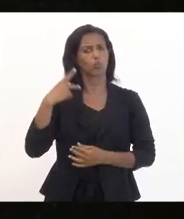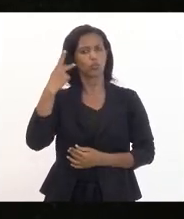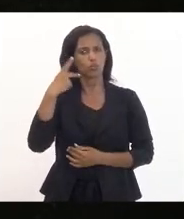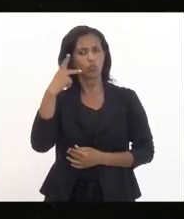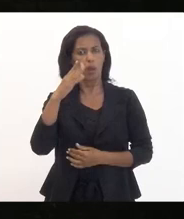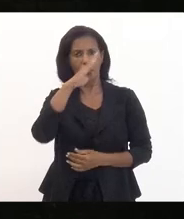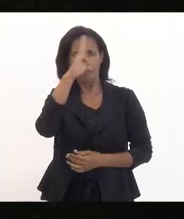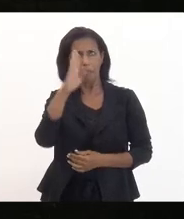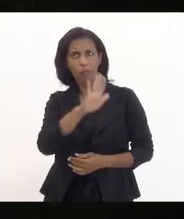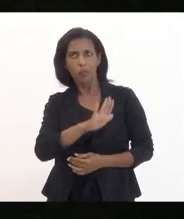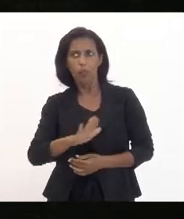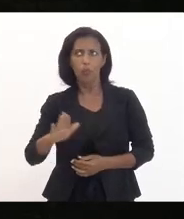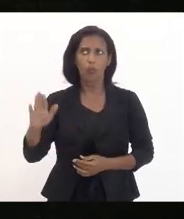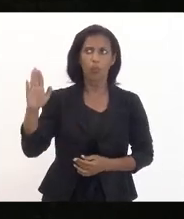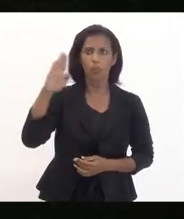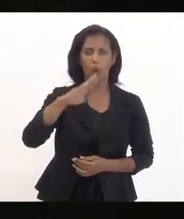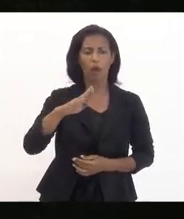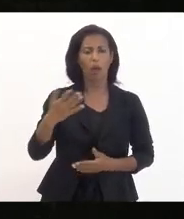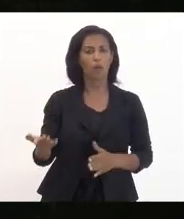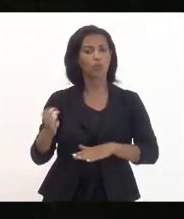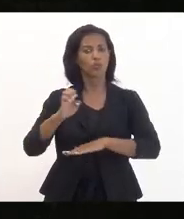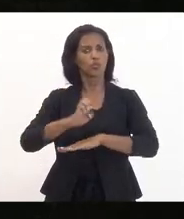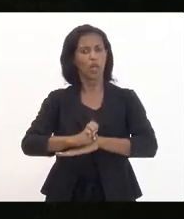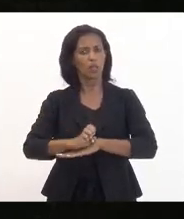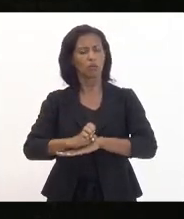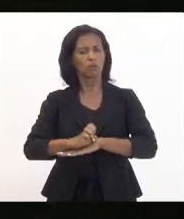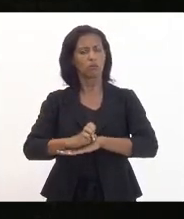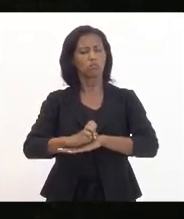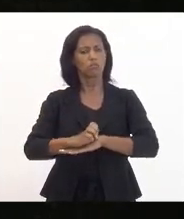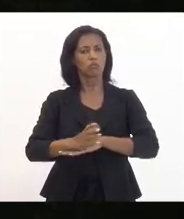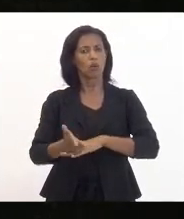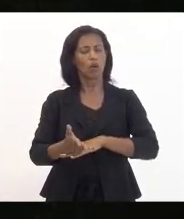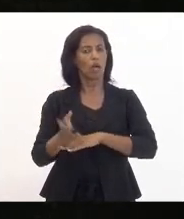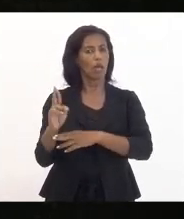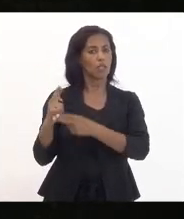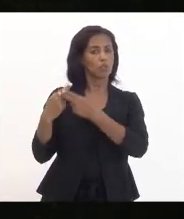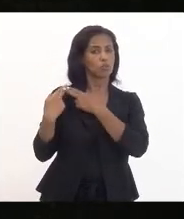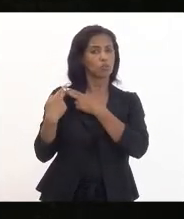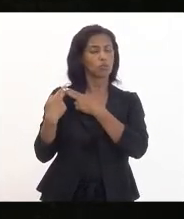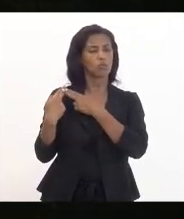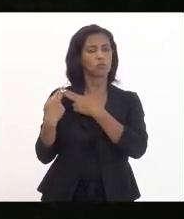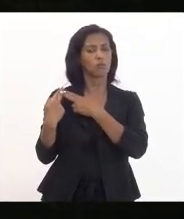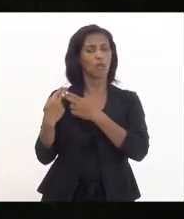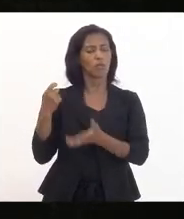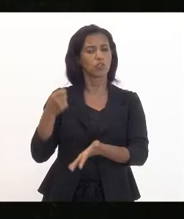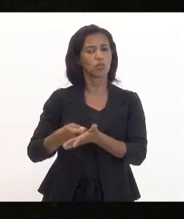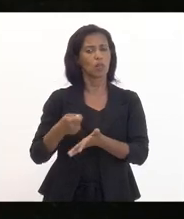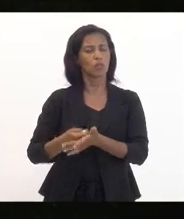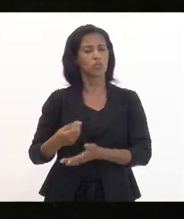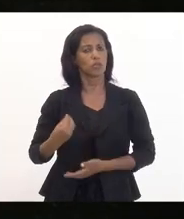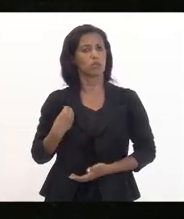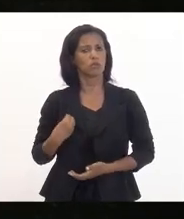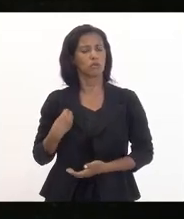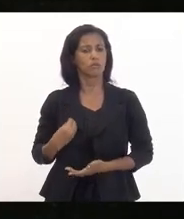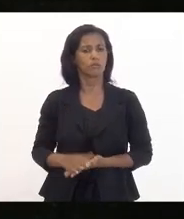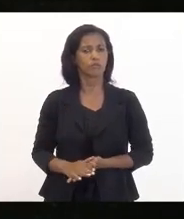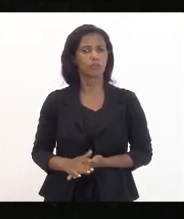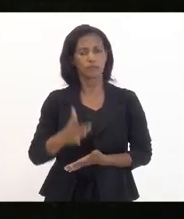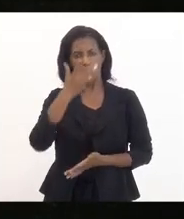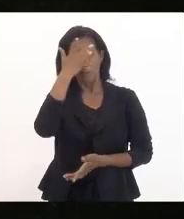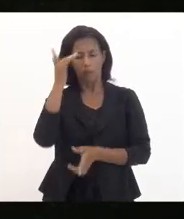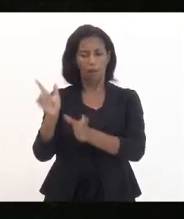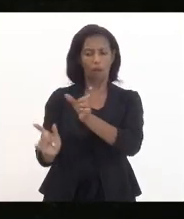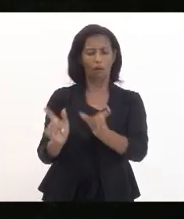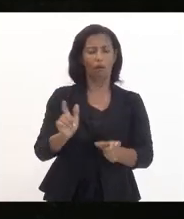parlamentos do Brasil, cabe ao Estado brasileiro a responsabilidade de garantia da vida das